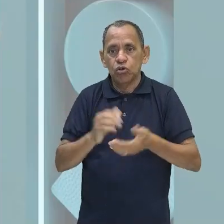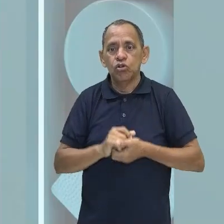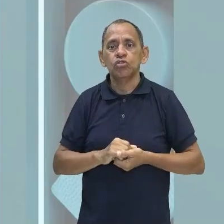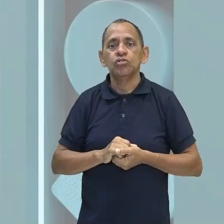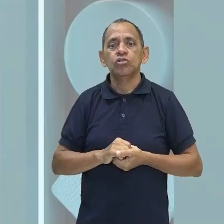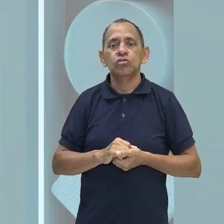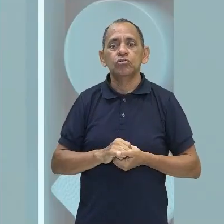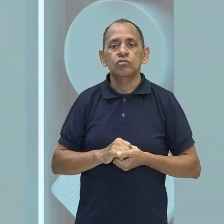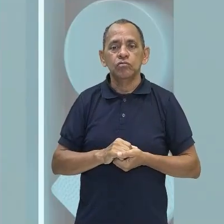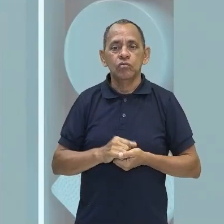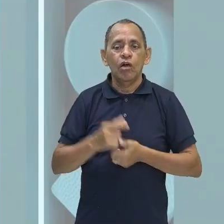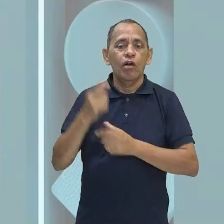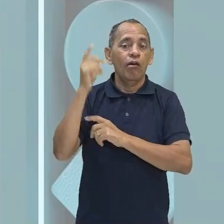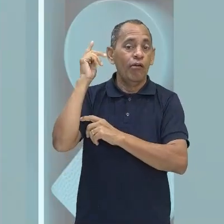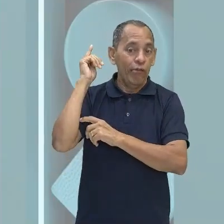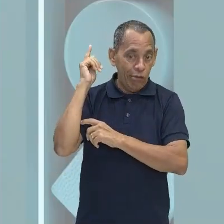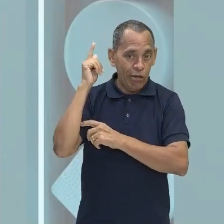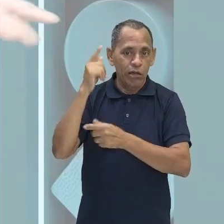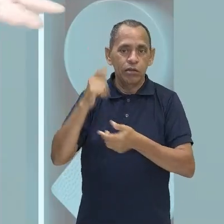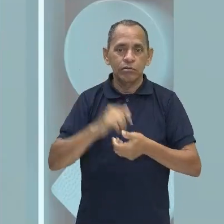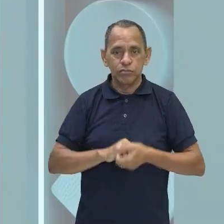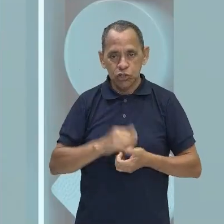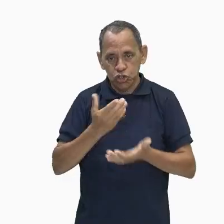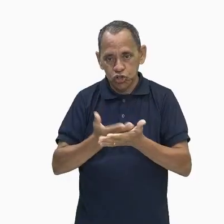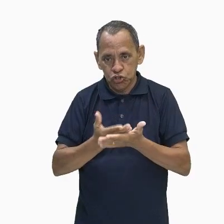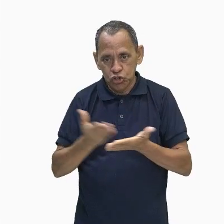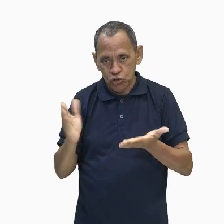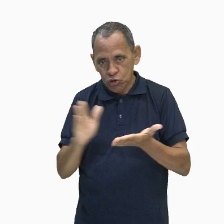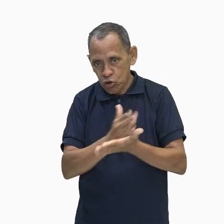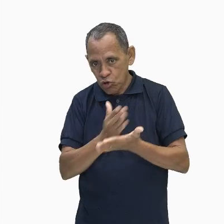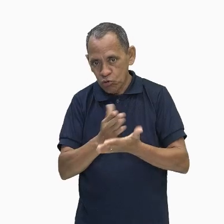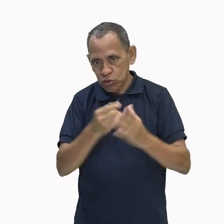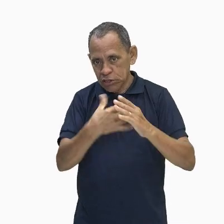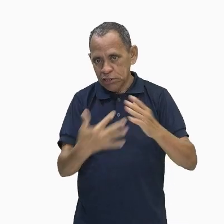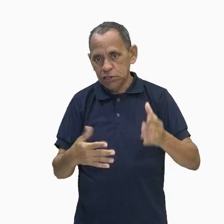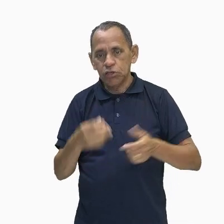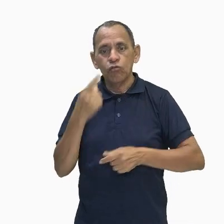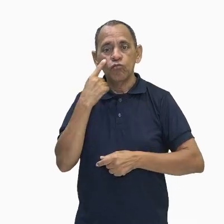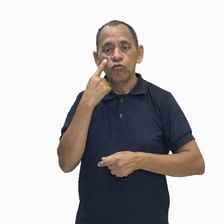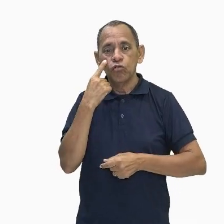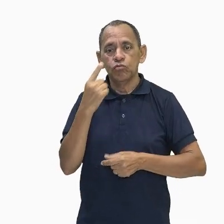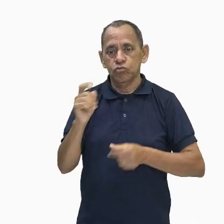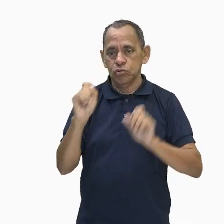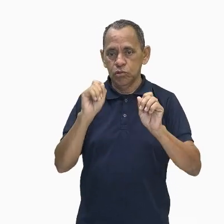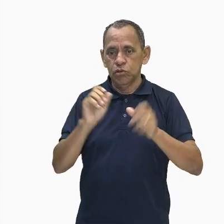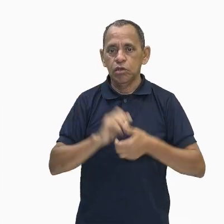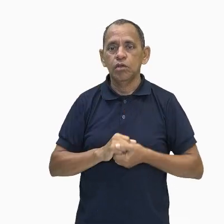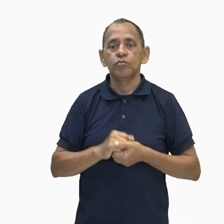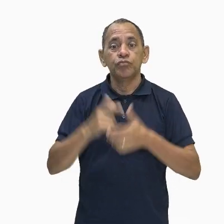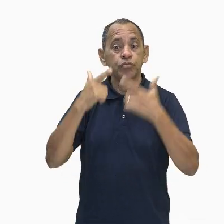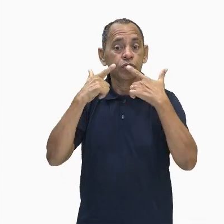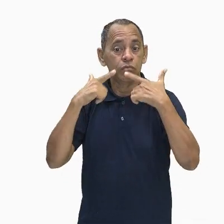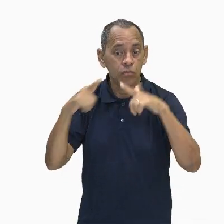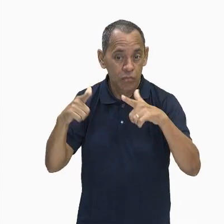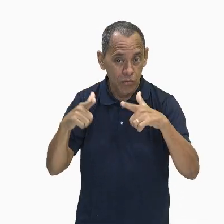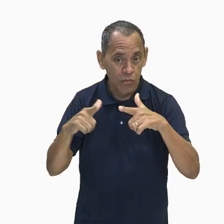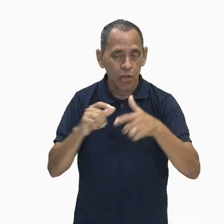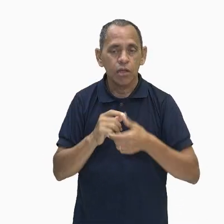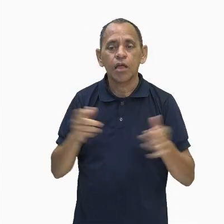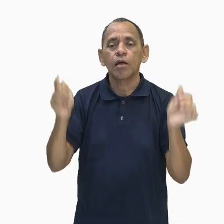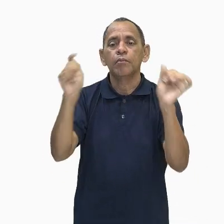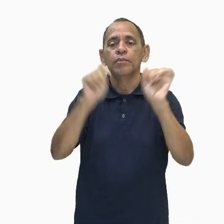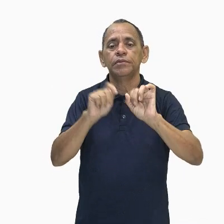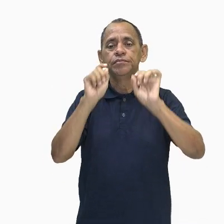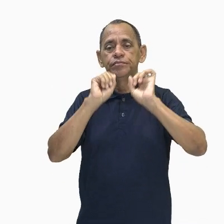recapitular alguns elementos que nós estudamos. Então, olhem só, vimos a questão da linguagem, que é essa